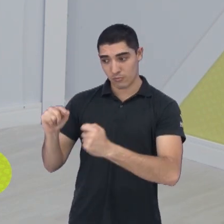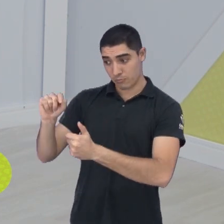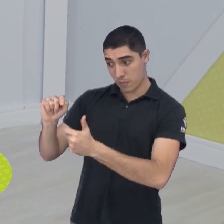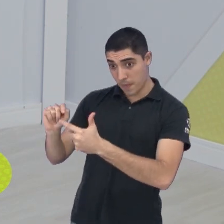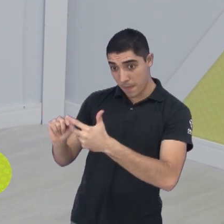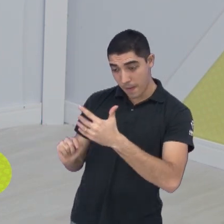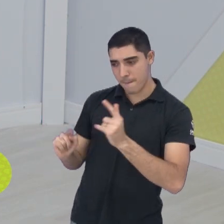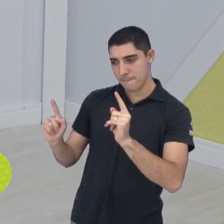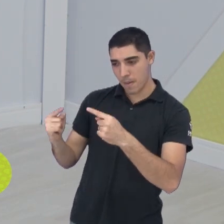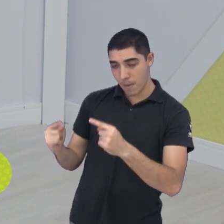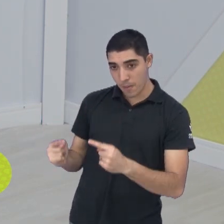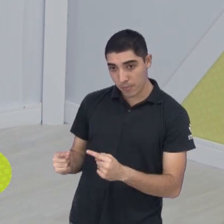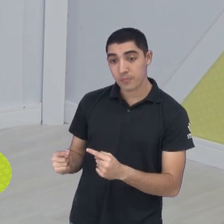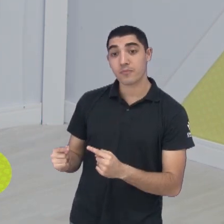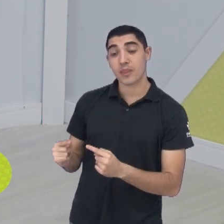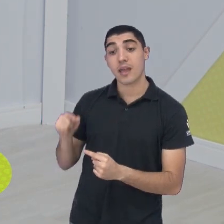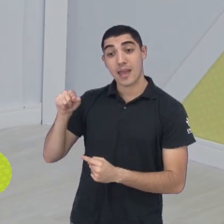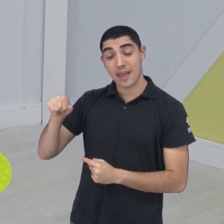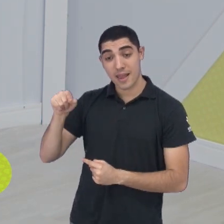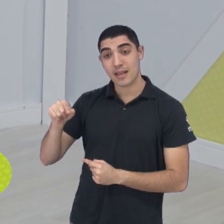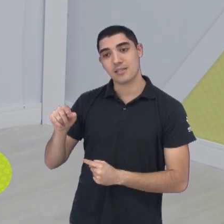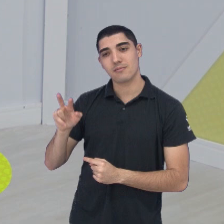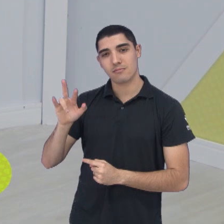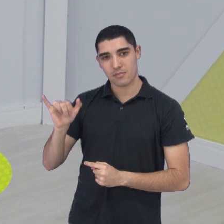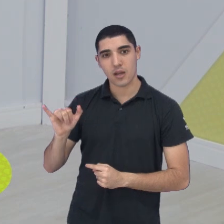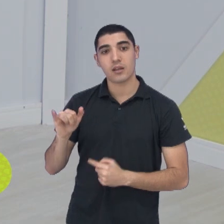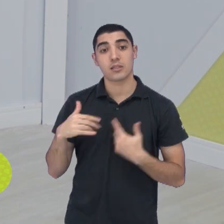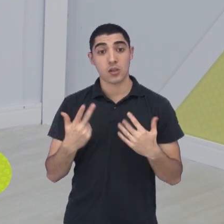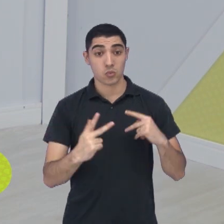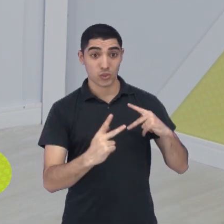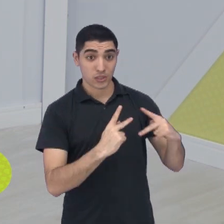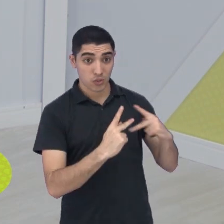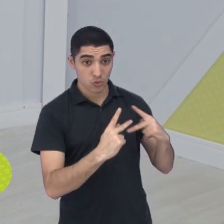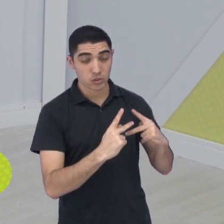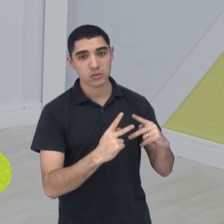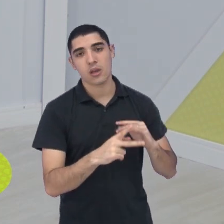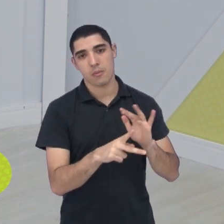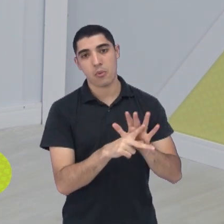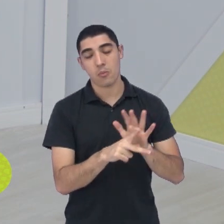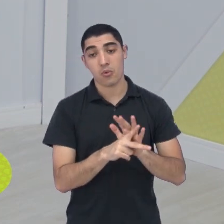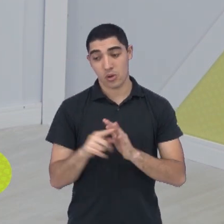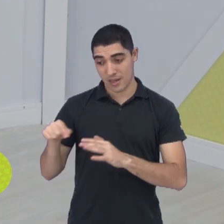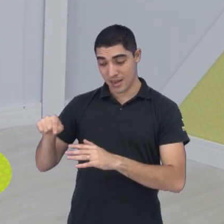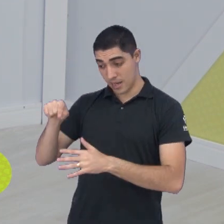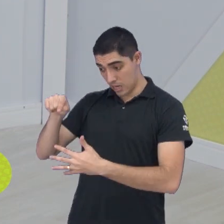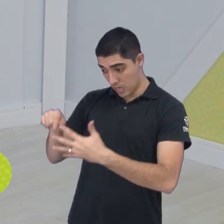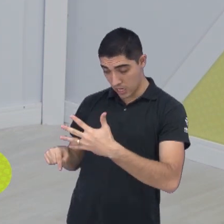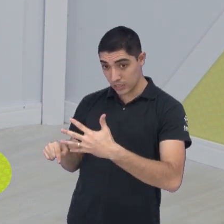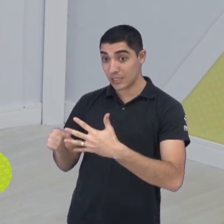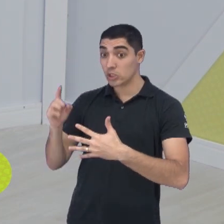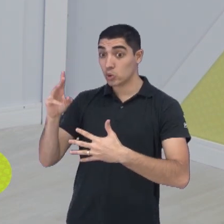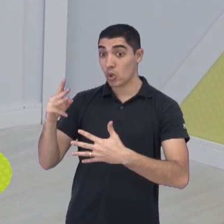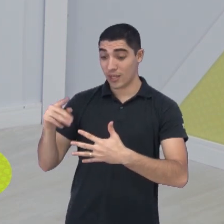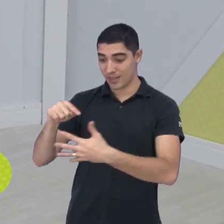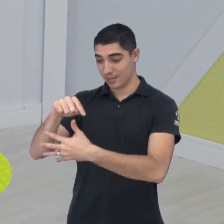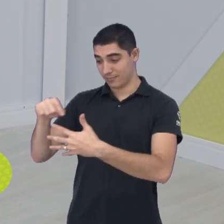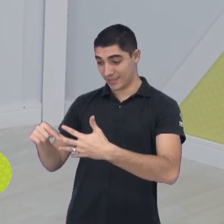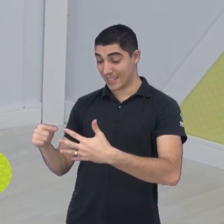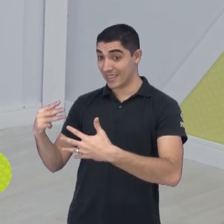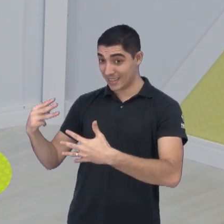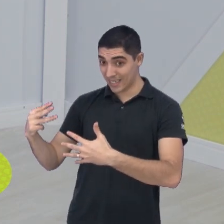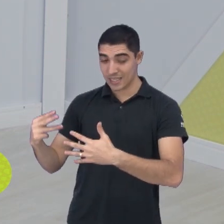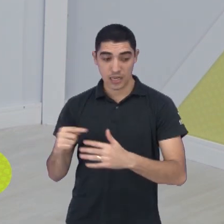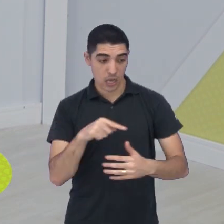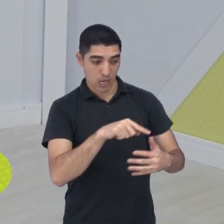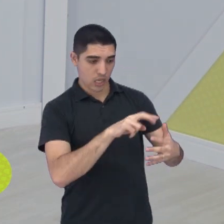com mandos invertidos em relação à primeira fase. O São José classificam-se os 3 primeiros dentro desse grupo B, os 5 dentro do grupo A,